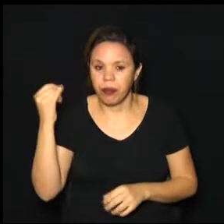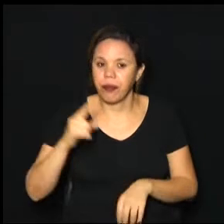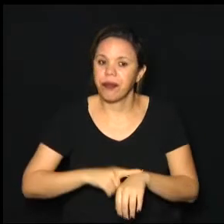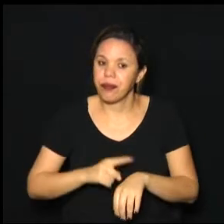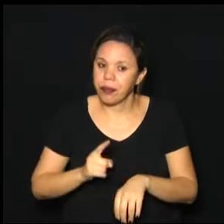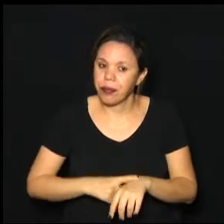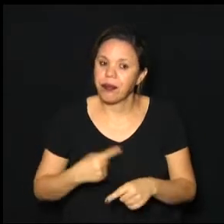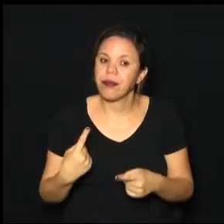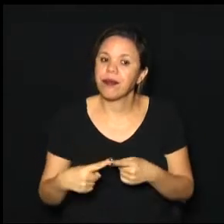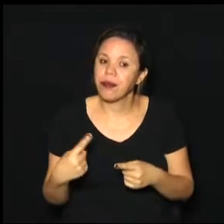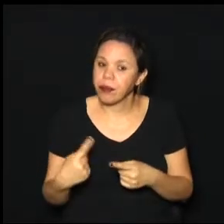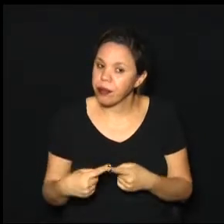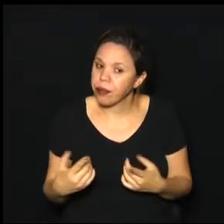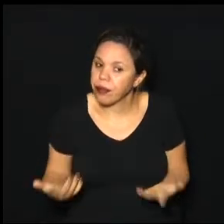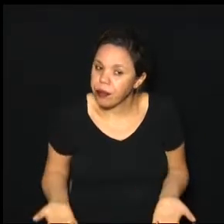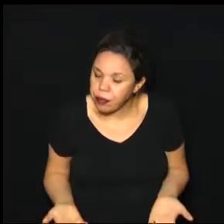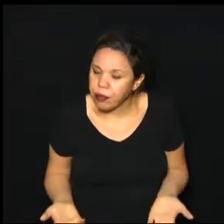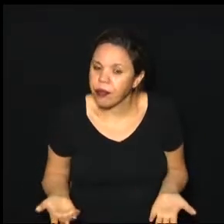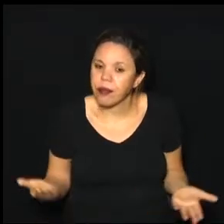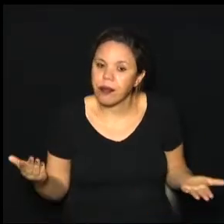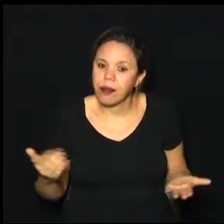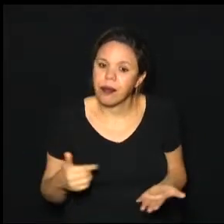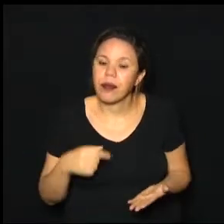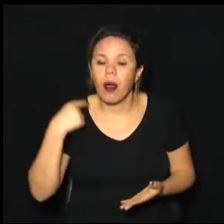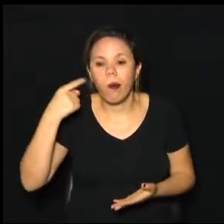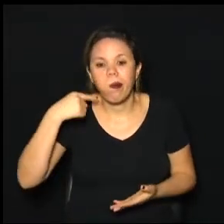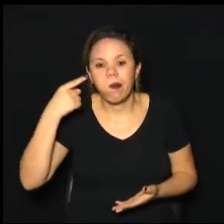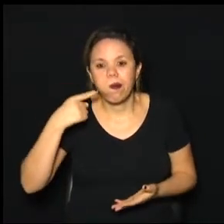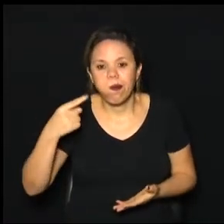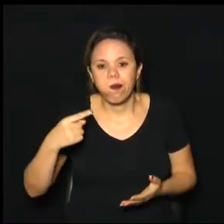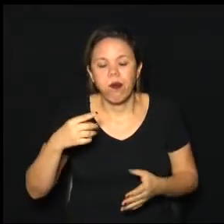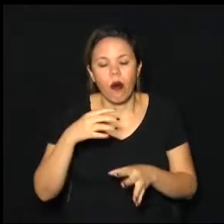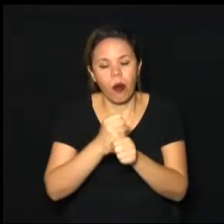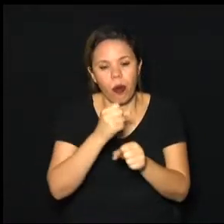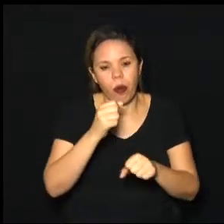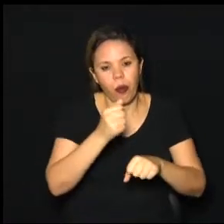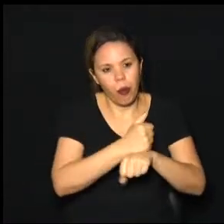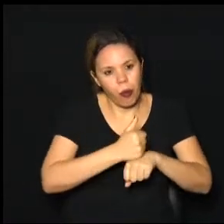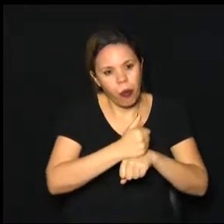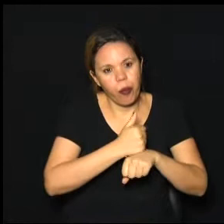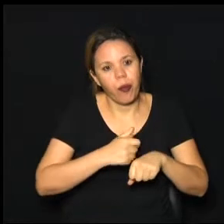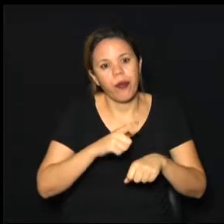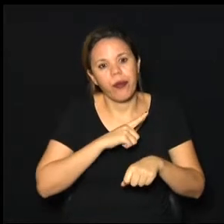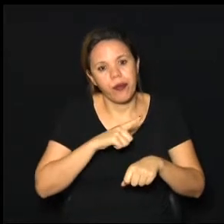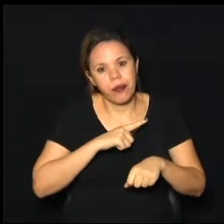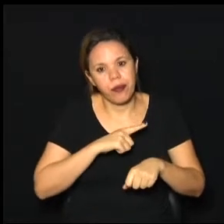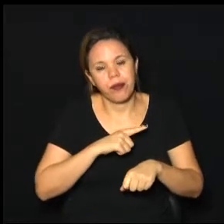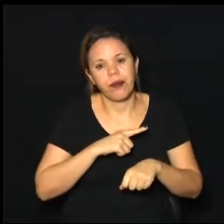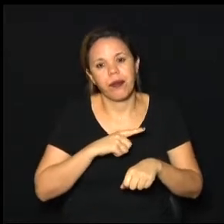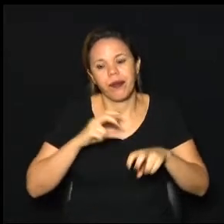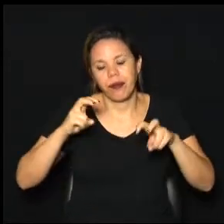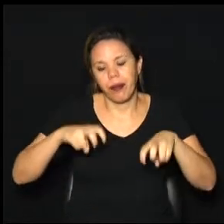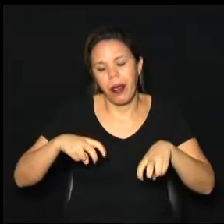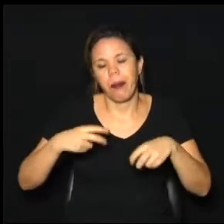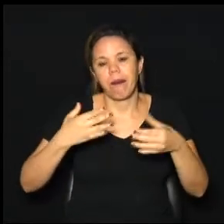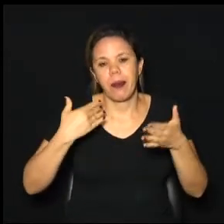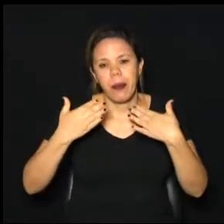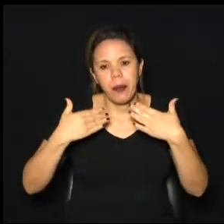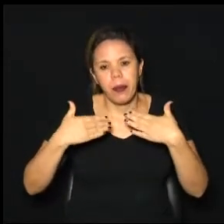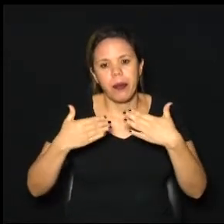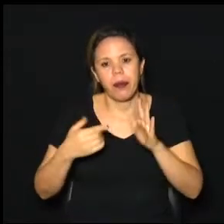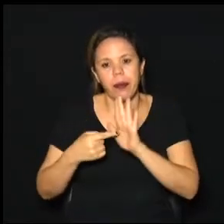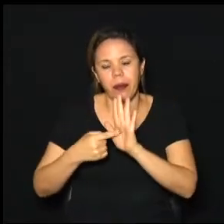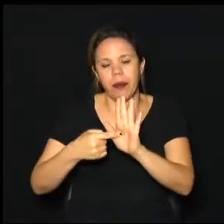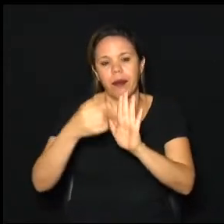momento. Por quê? Porque neste momento o advogado ou o contador, eles vão ter que sentar, vão ter que prestar